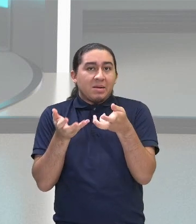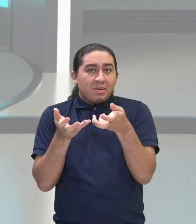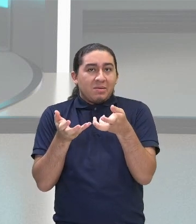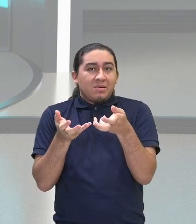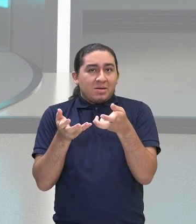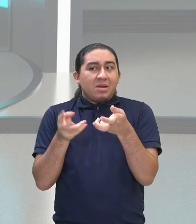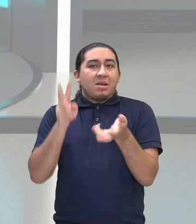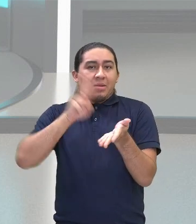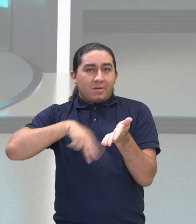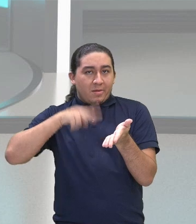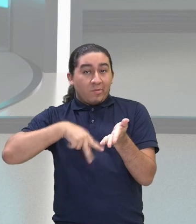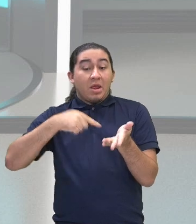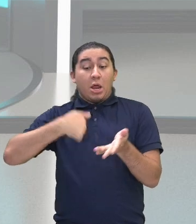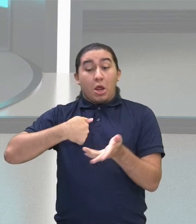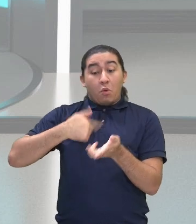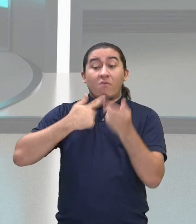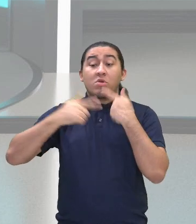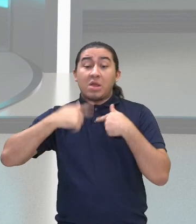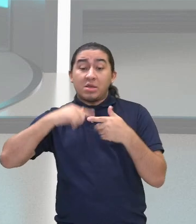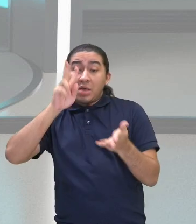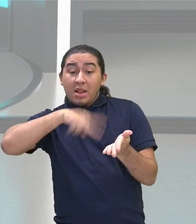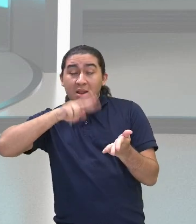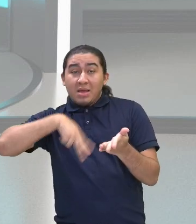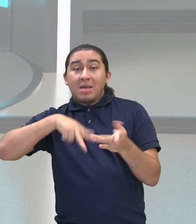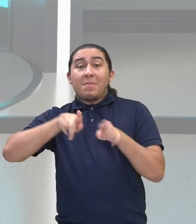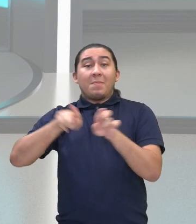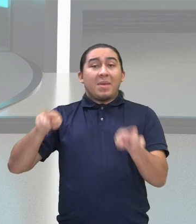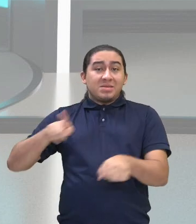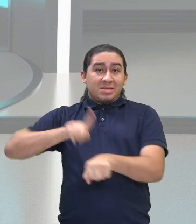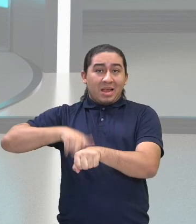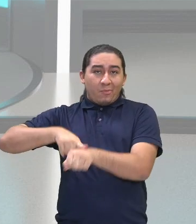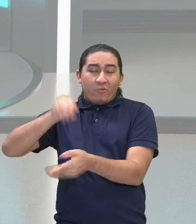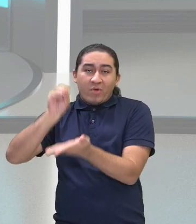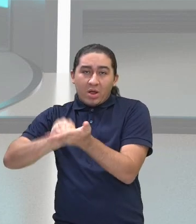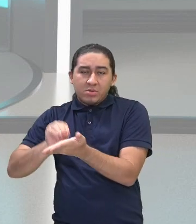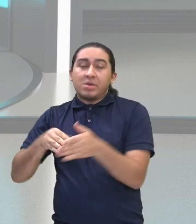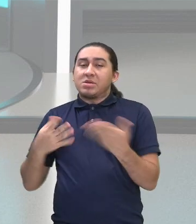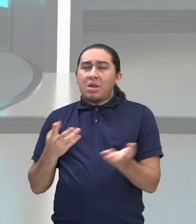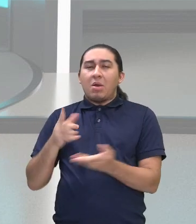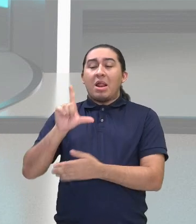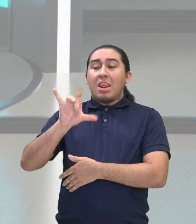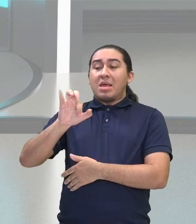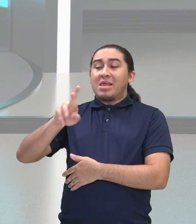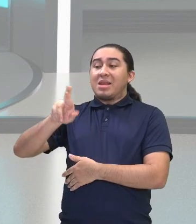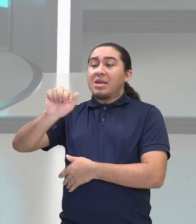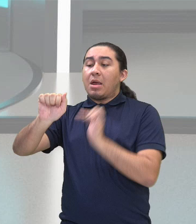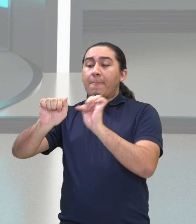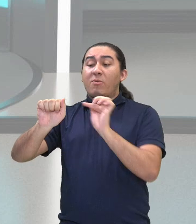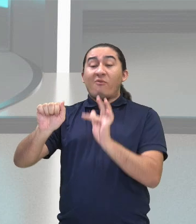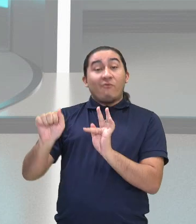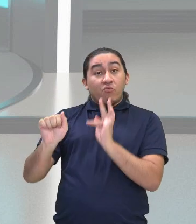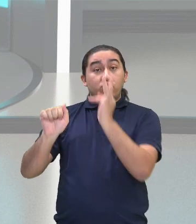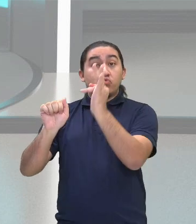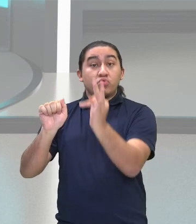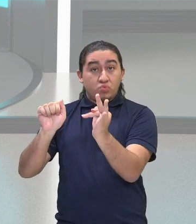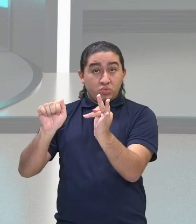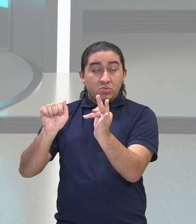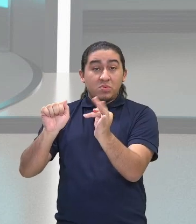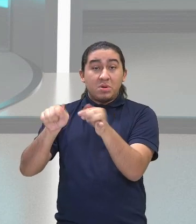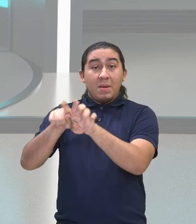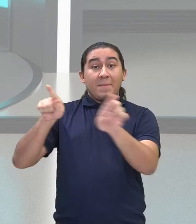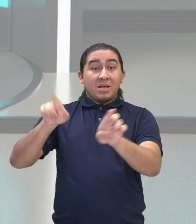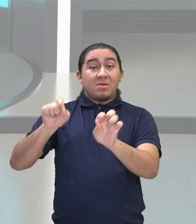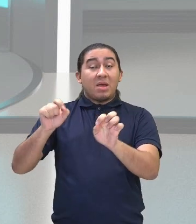ler, porque depende do tempo que eu vou ter. Então, a colocação, a construção desse